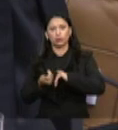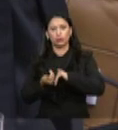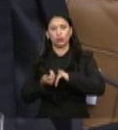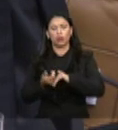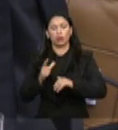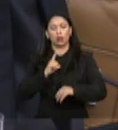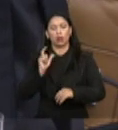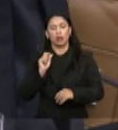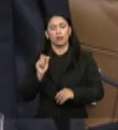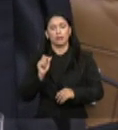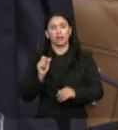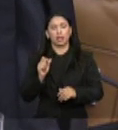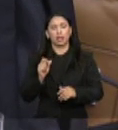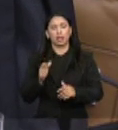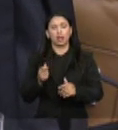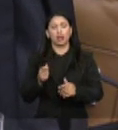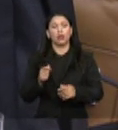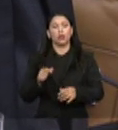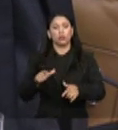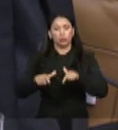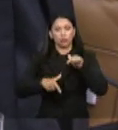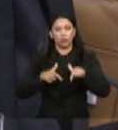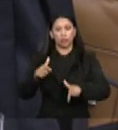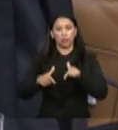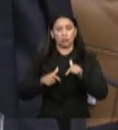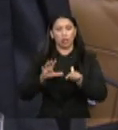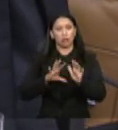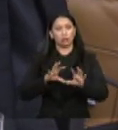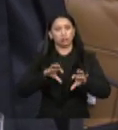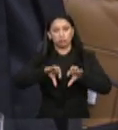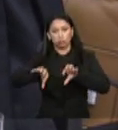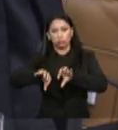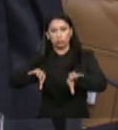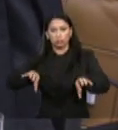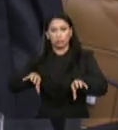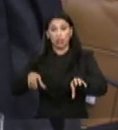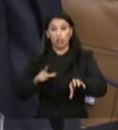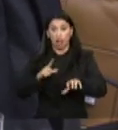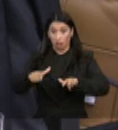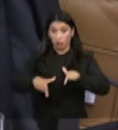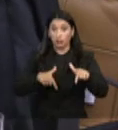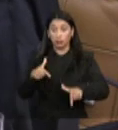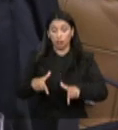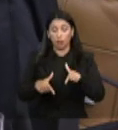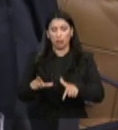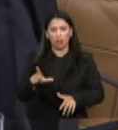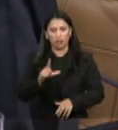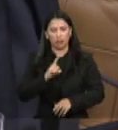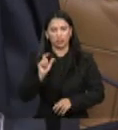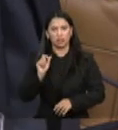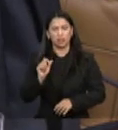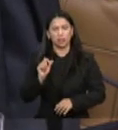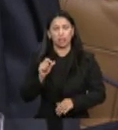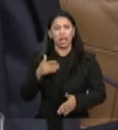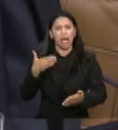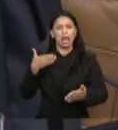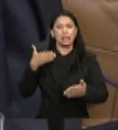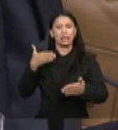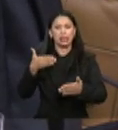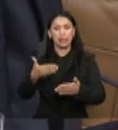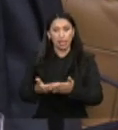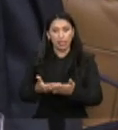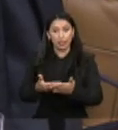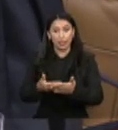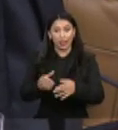as expansões do espírito do partido é essa força que diz até aqui permite